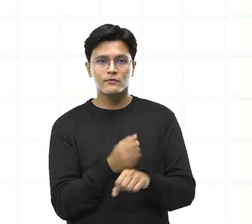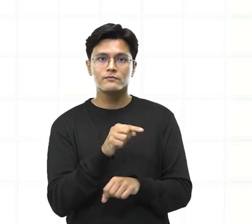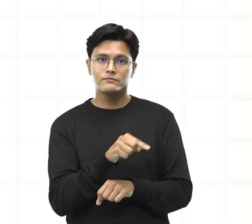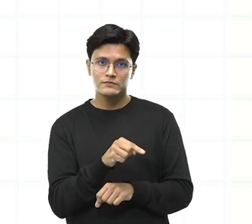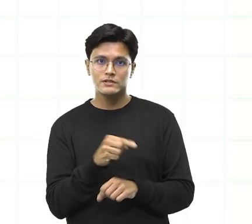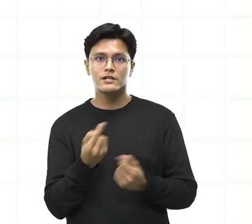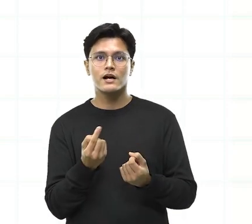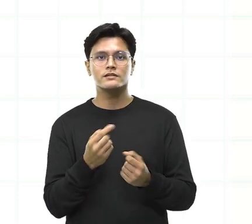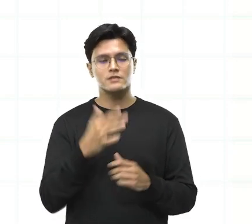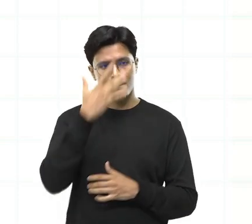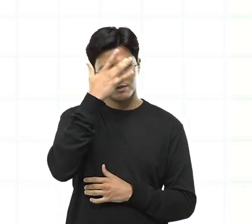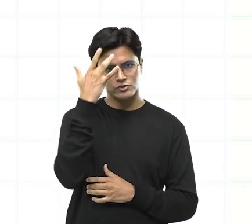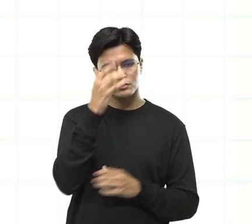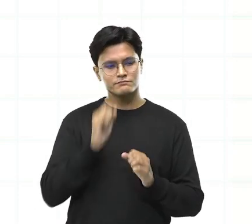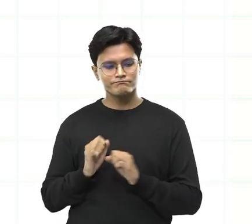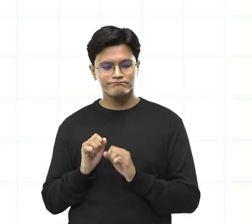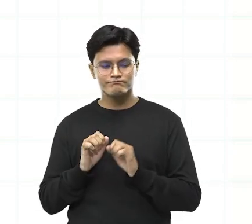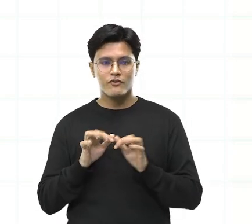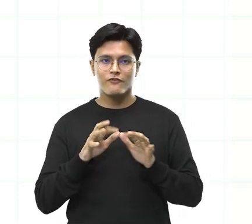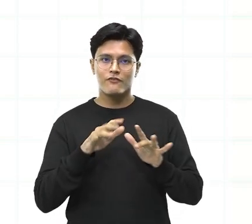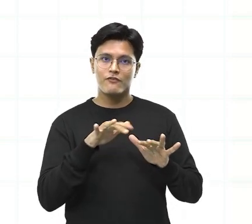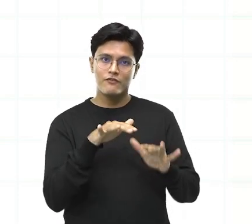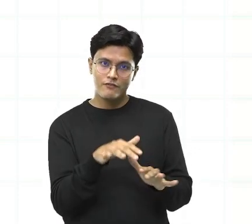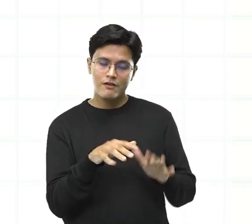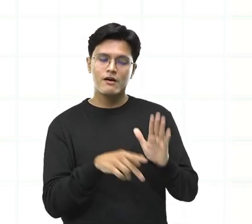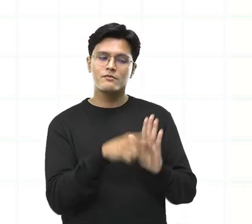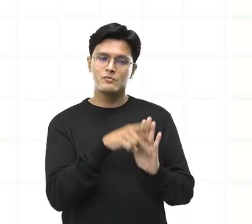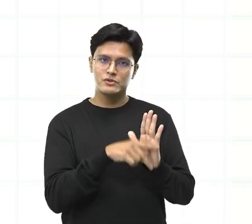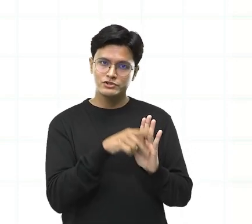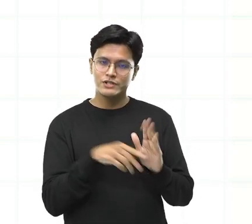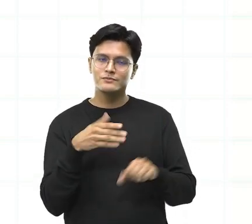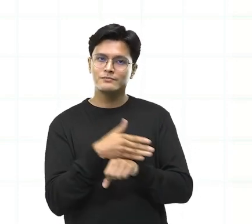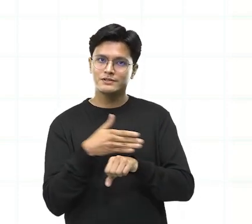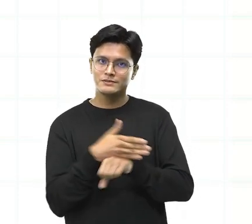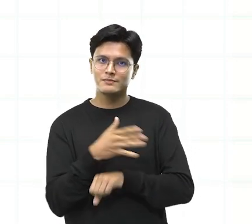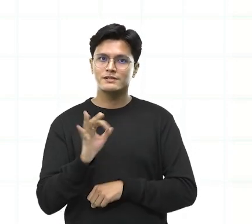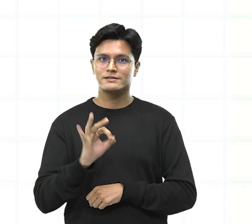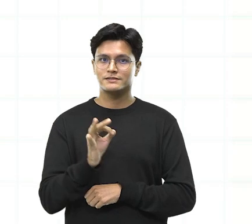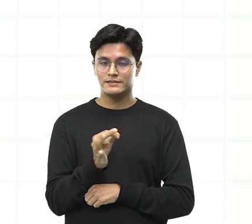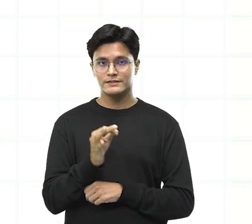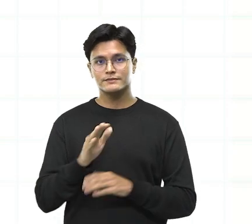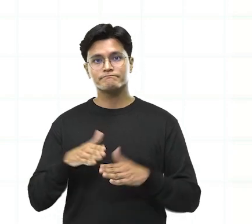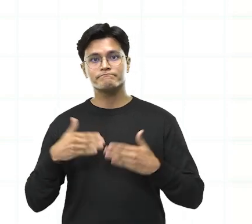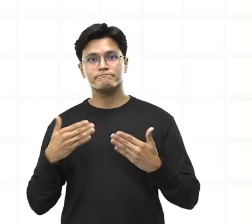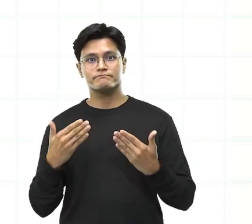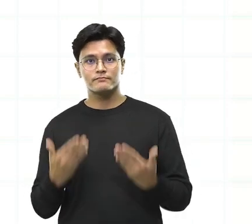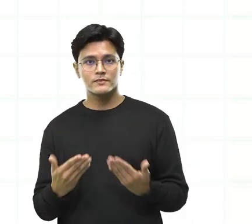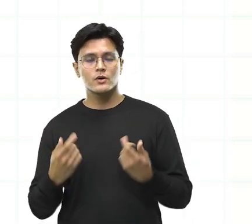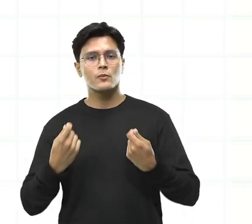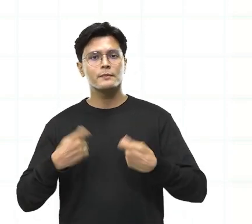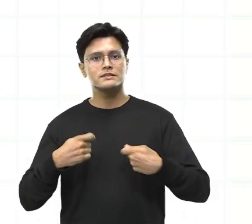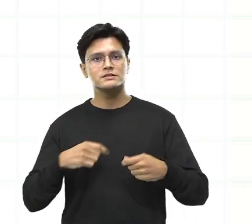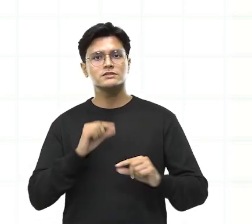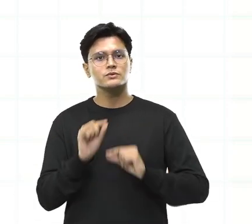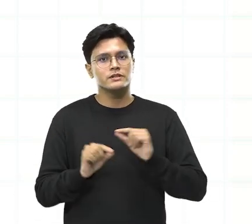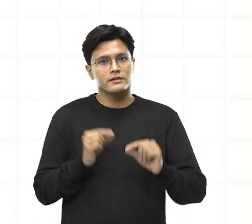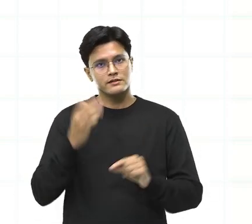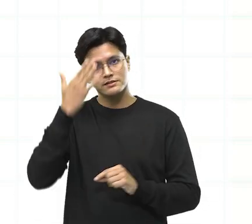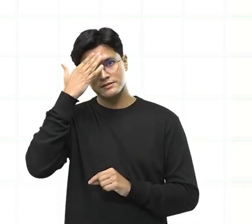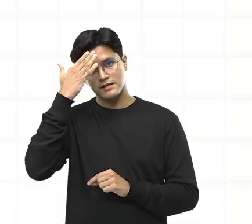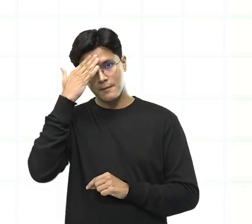cidade, que as pessoas possam ir lá durante esse serviço, né? Para isso, eu tenho que considerar o quê? A idade